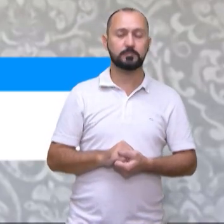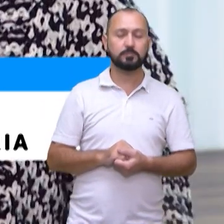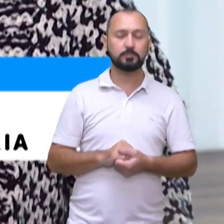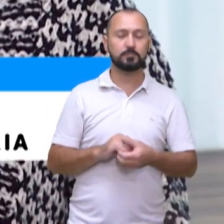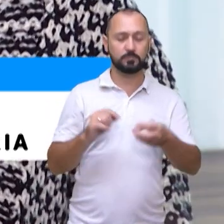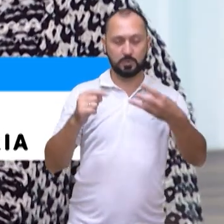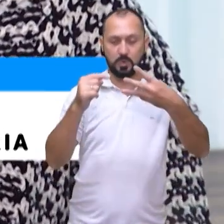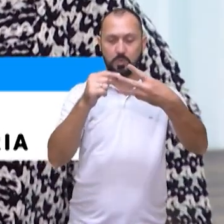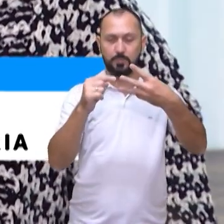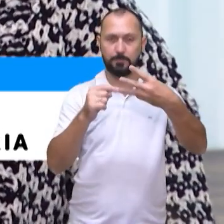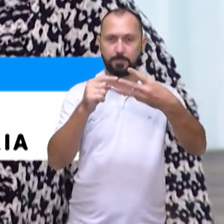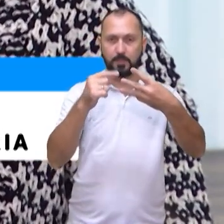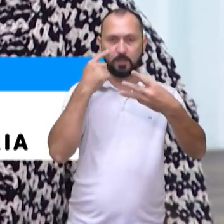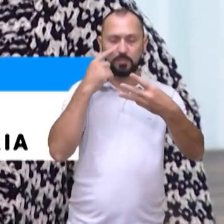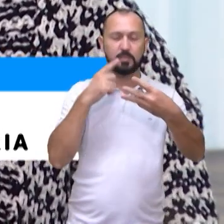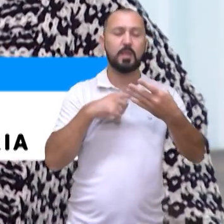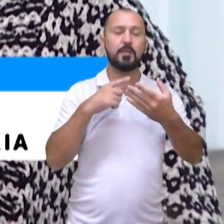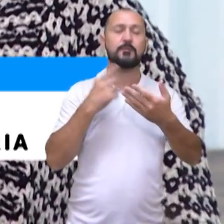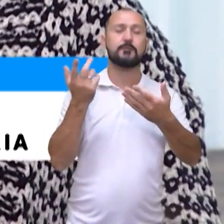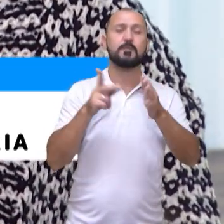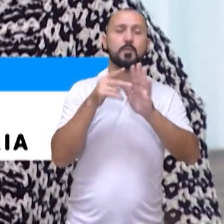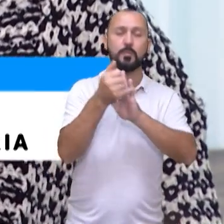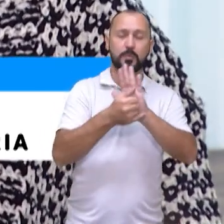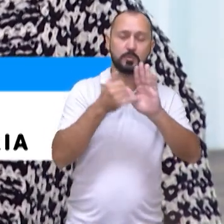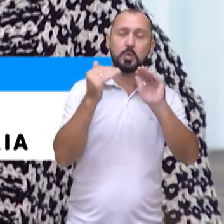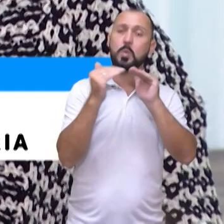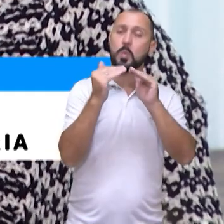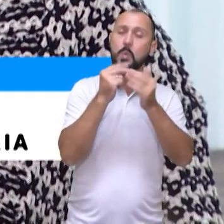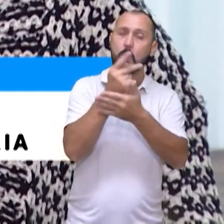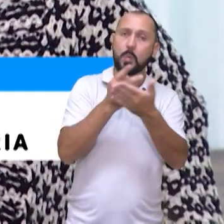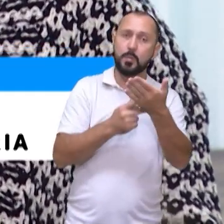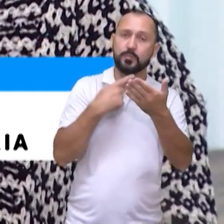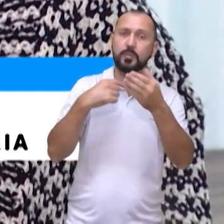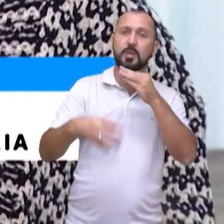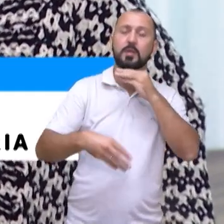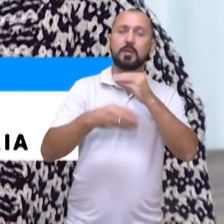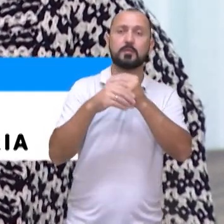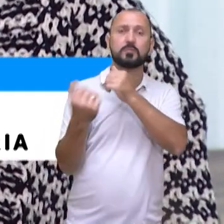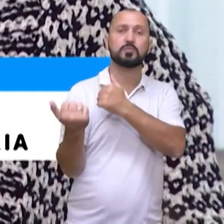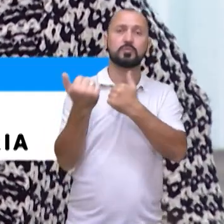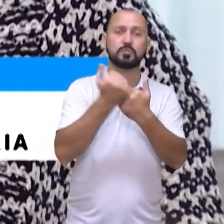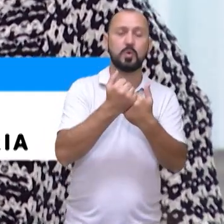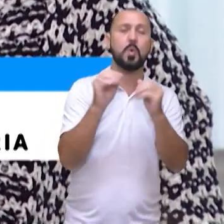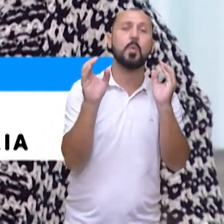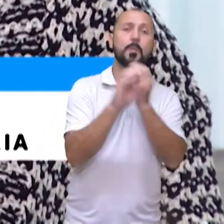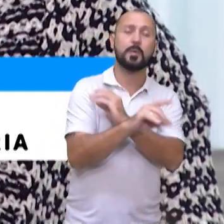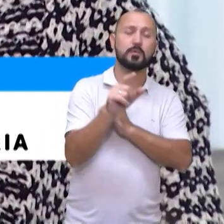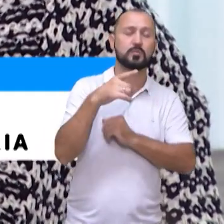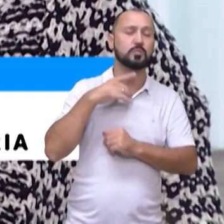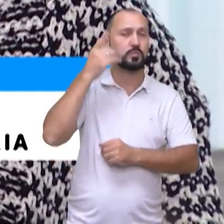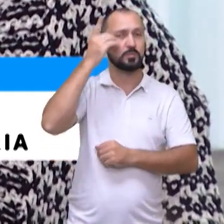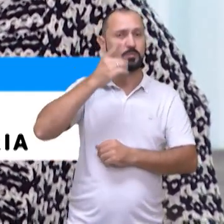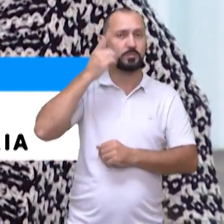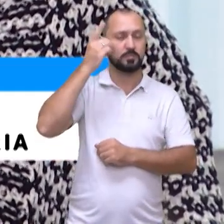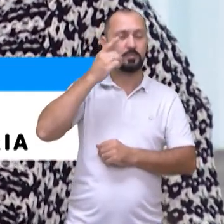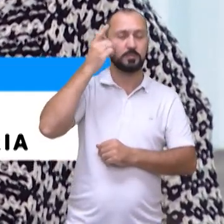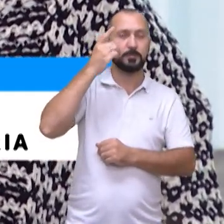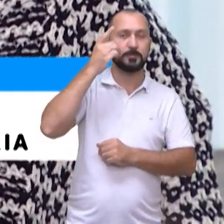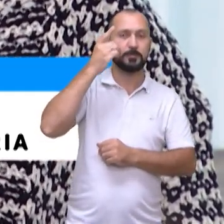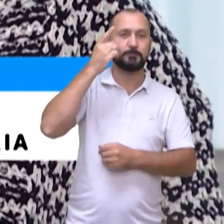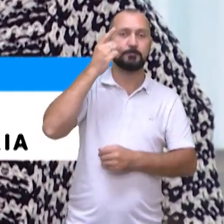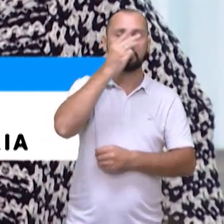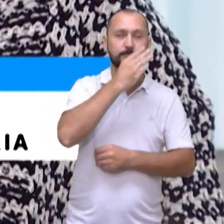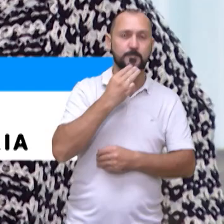proposição. Outras duas matérias receberam pareceres favoráveis, entre elas a emenda substitutiva integral de